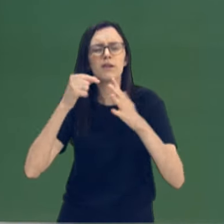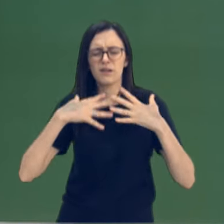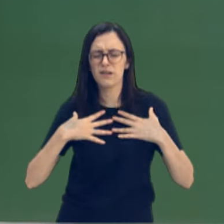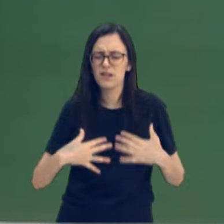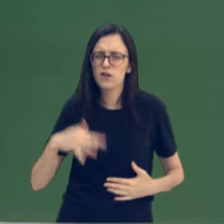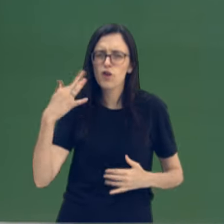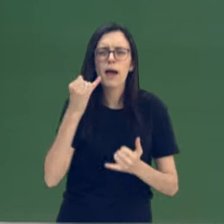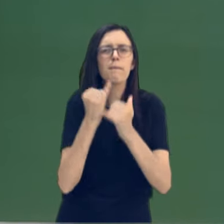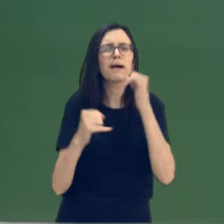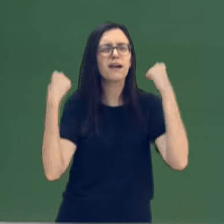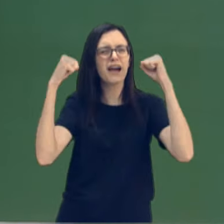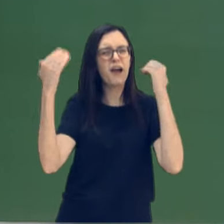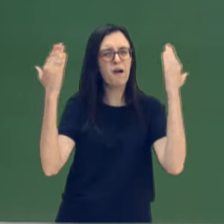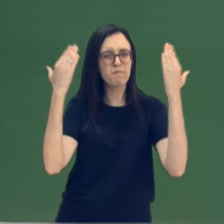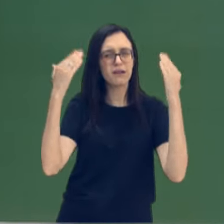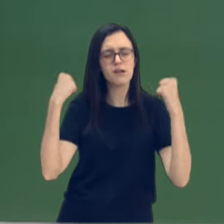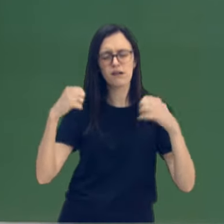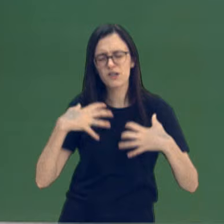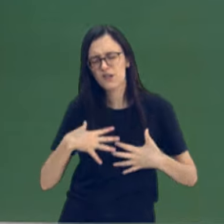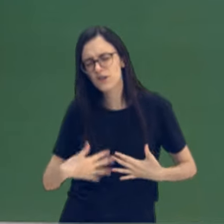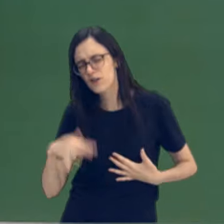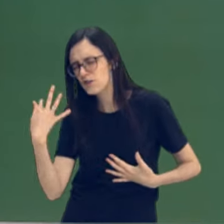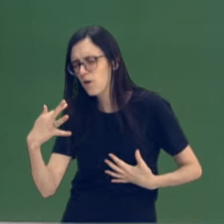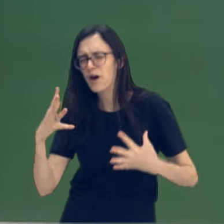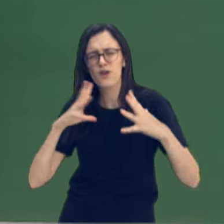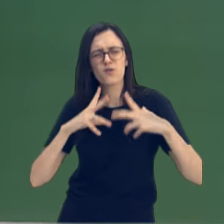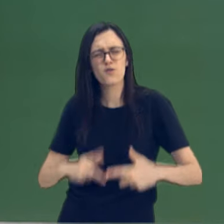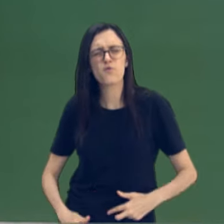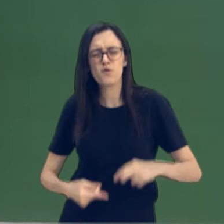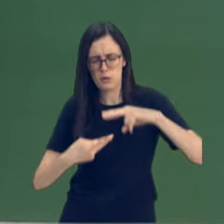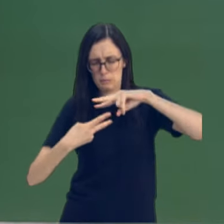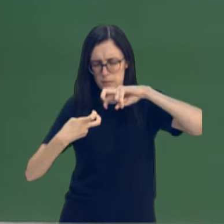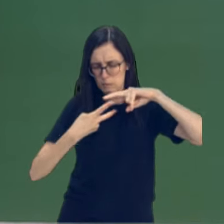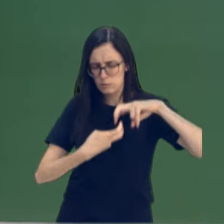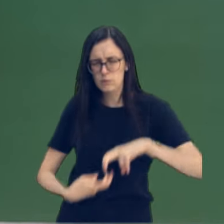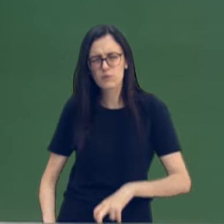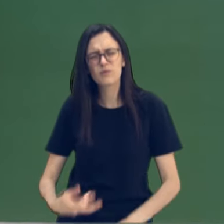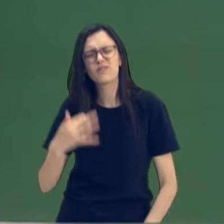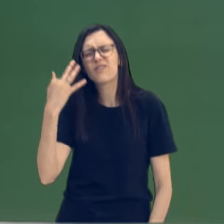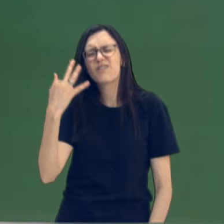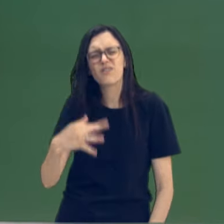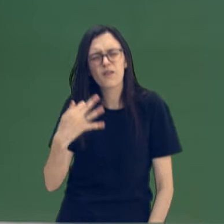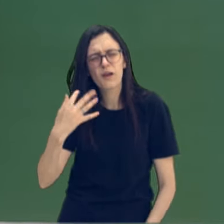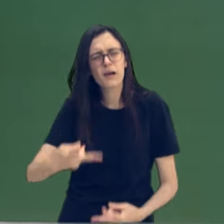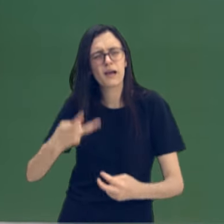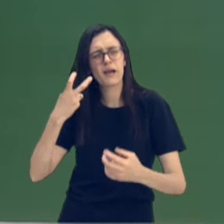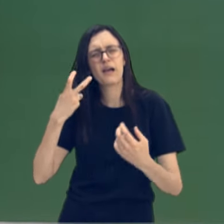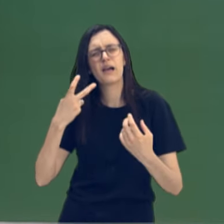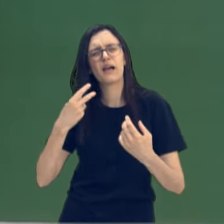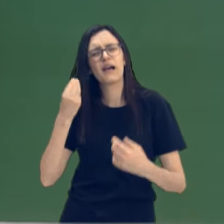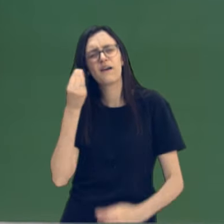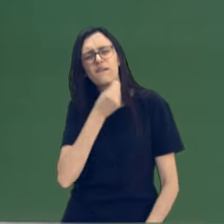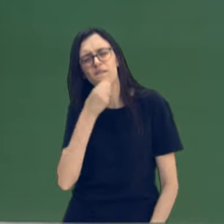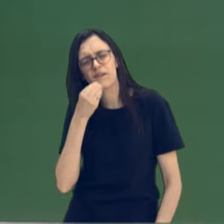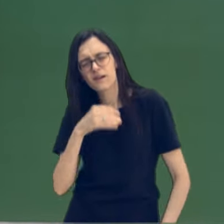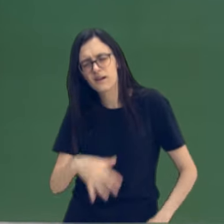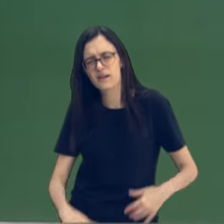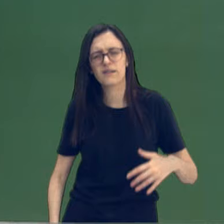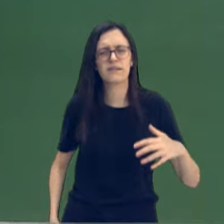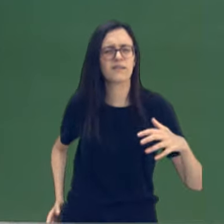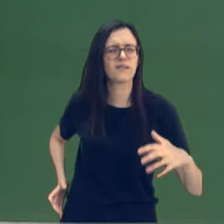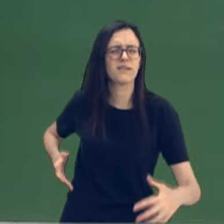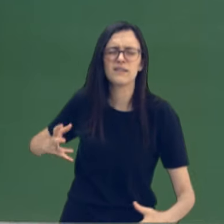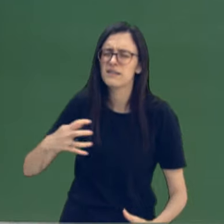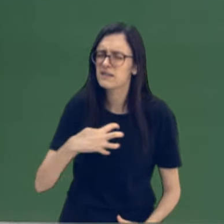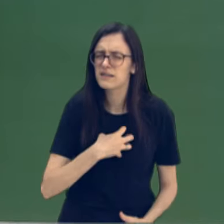de exercício físico, mas que é em todas as articulações, uma questão complicada para a movimentação, uma